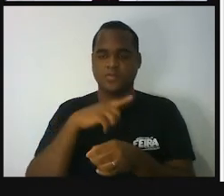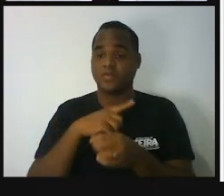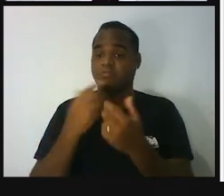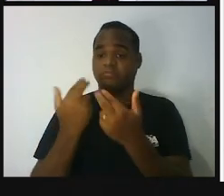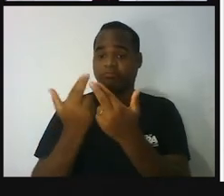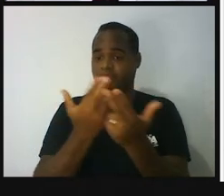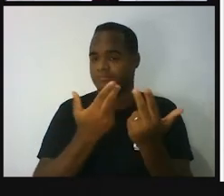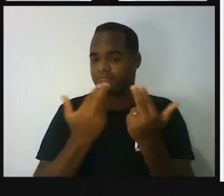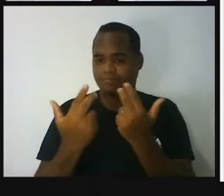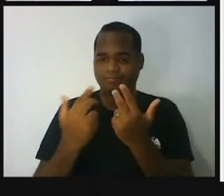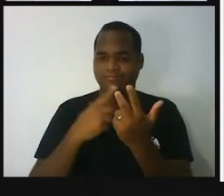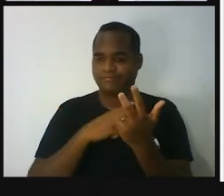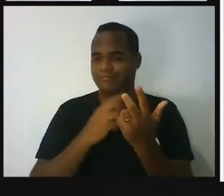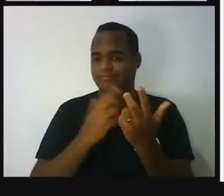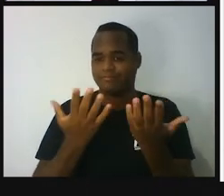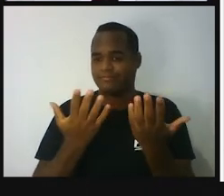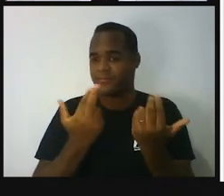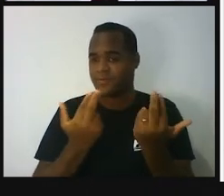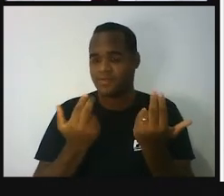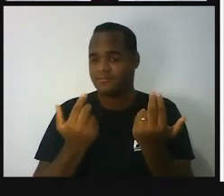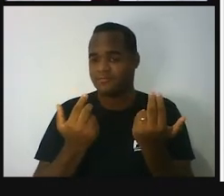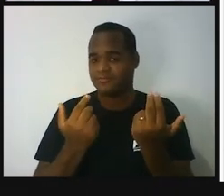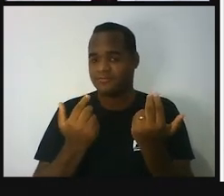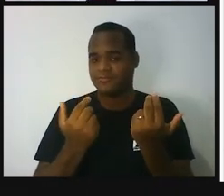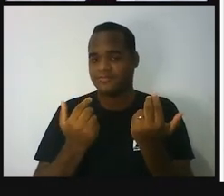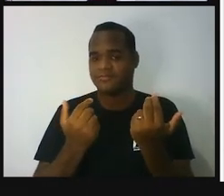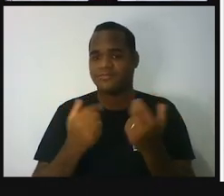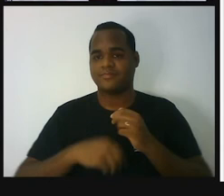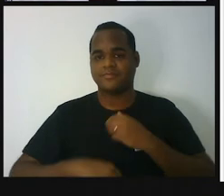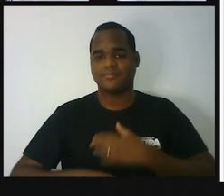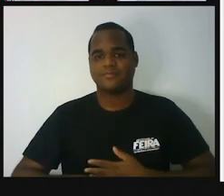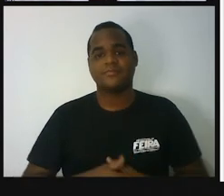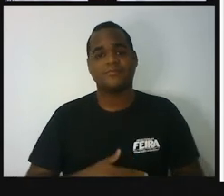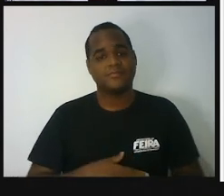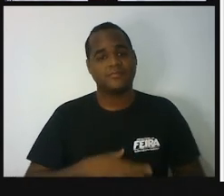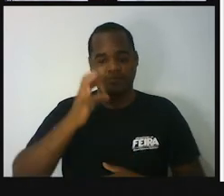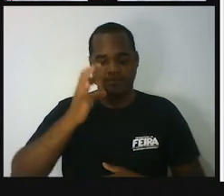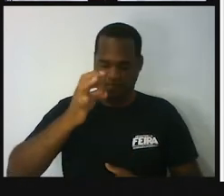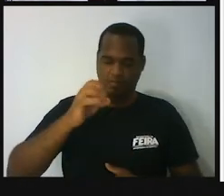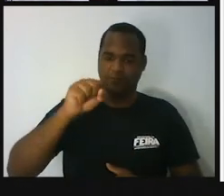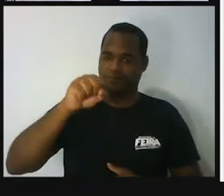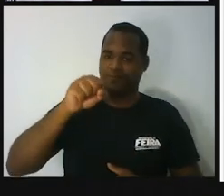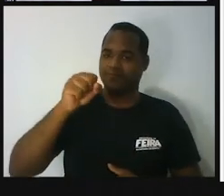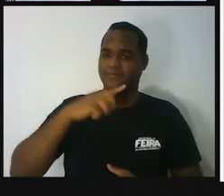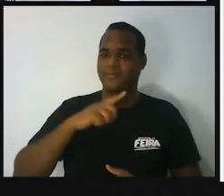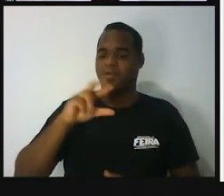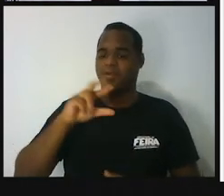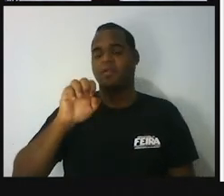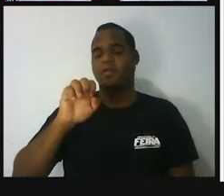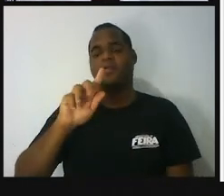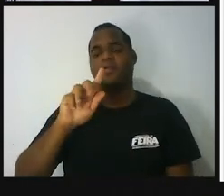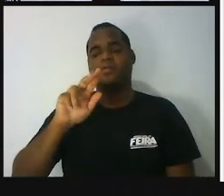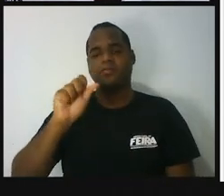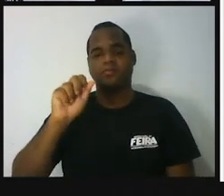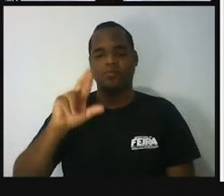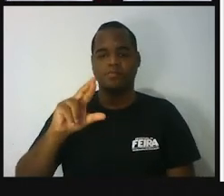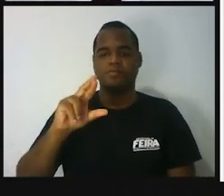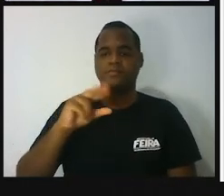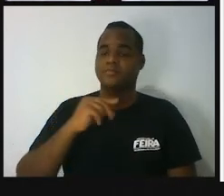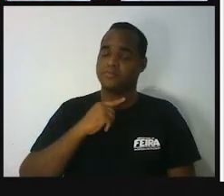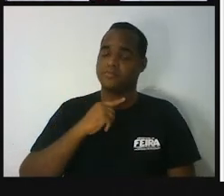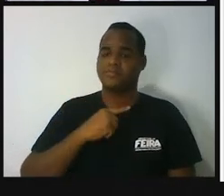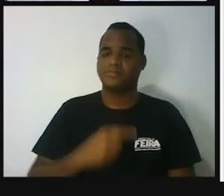mesma medida. Então, vamos botar aqui, ó. É regular. É